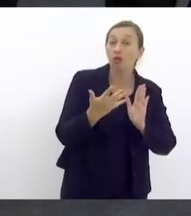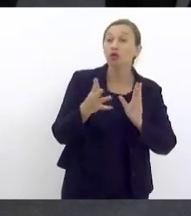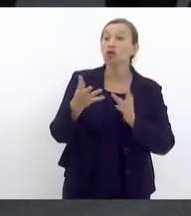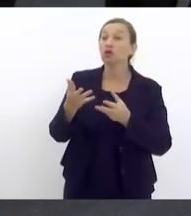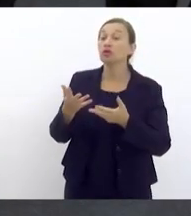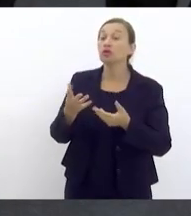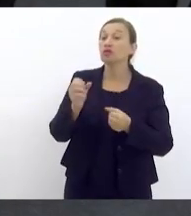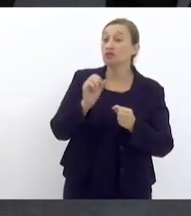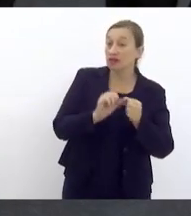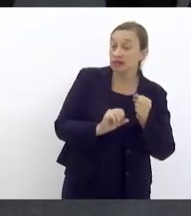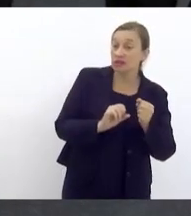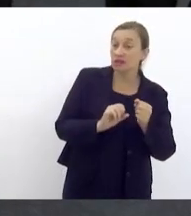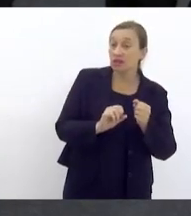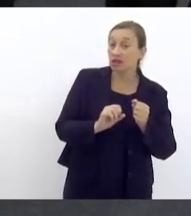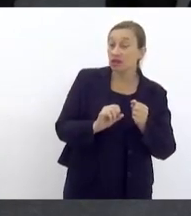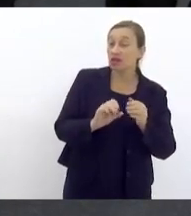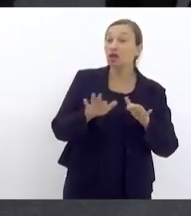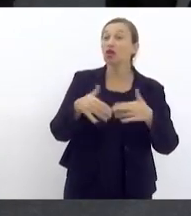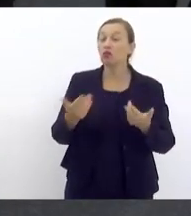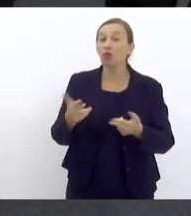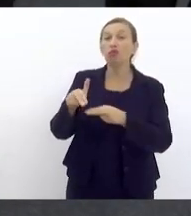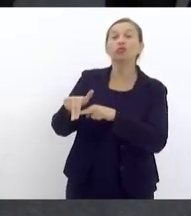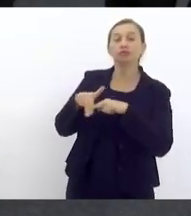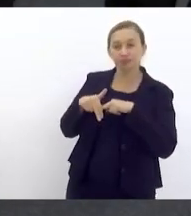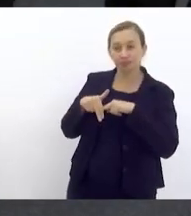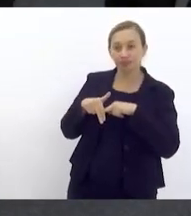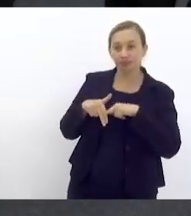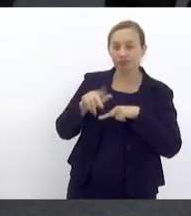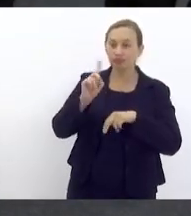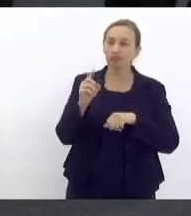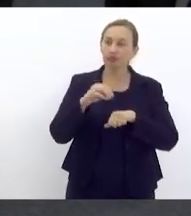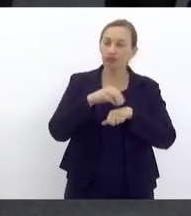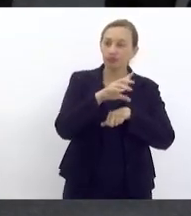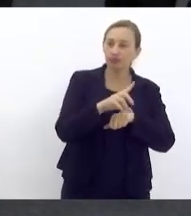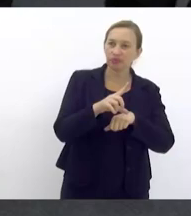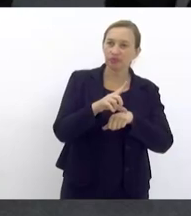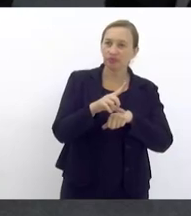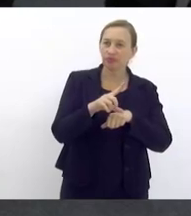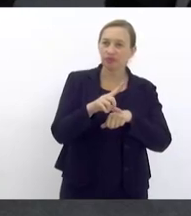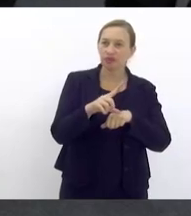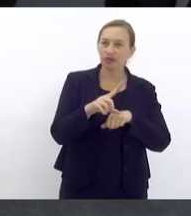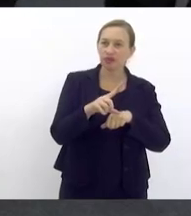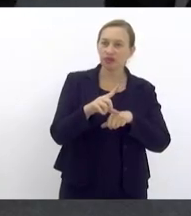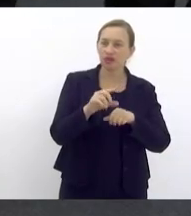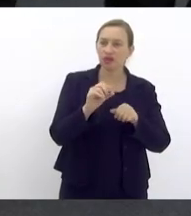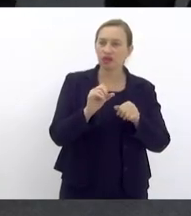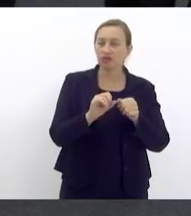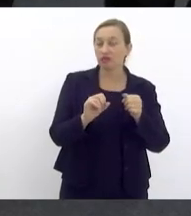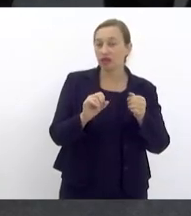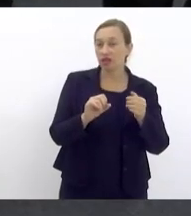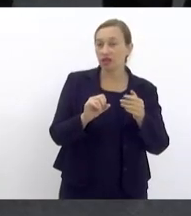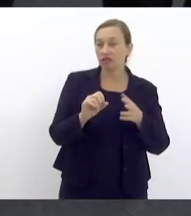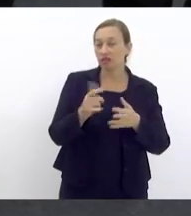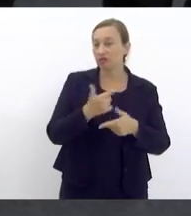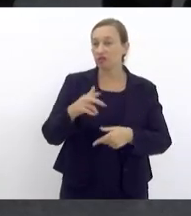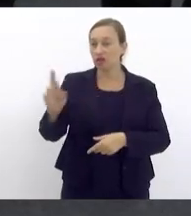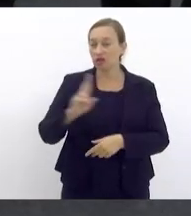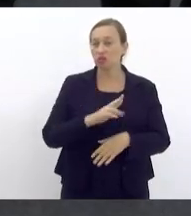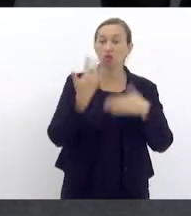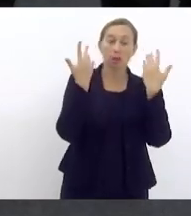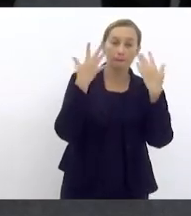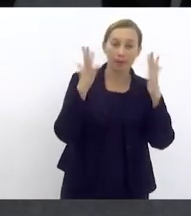e quais não vai fazer por Qual razão para as nossas indicações não sejam algo lançado na estratosfera Parabéns